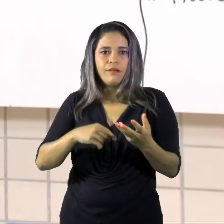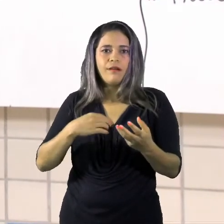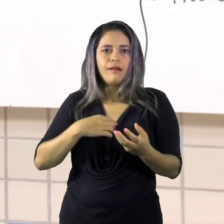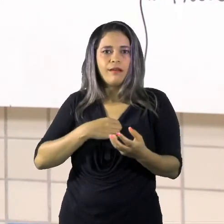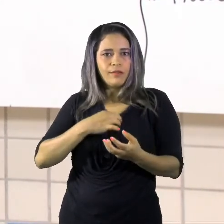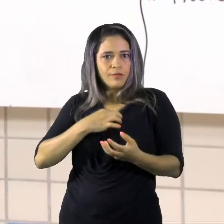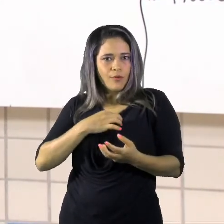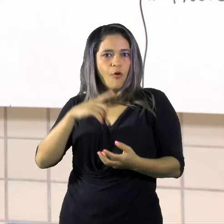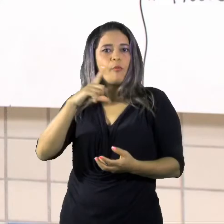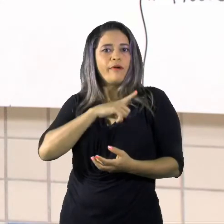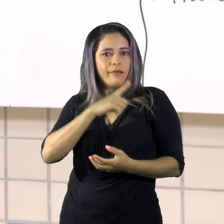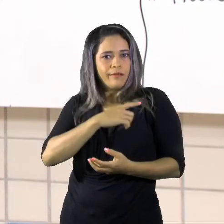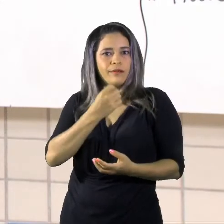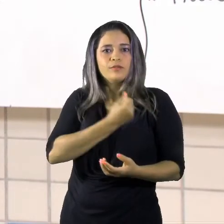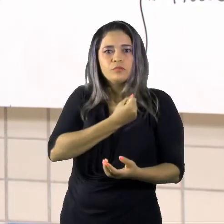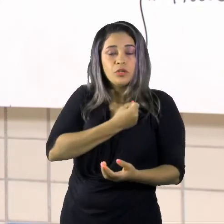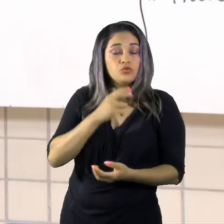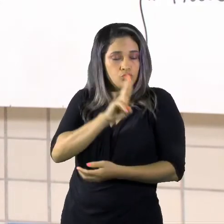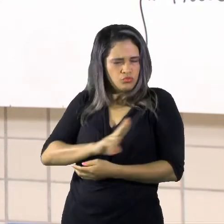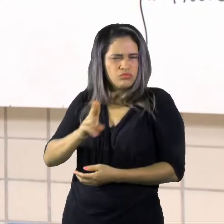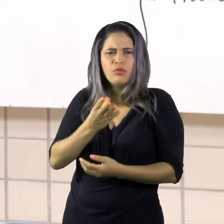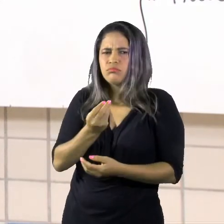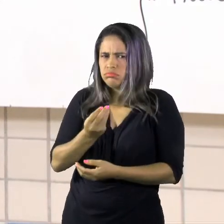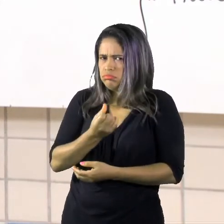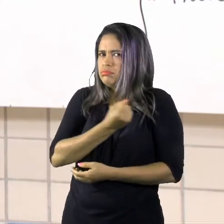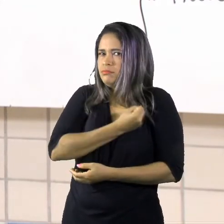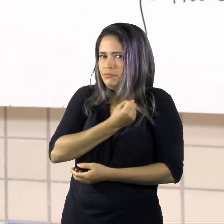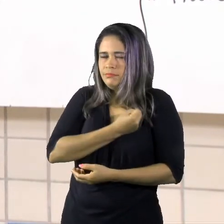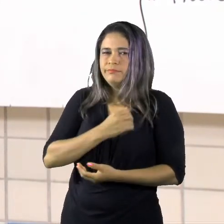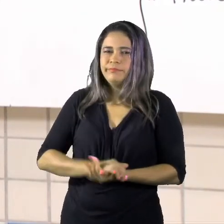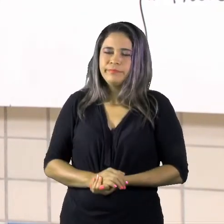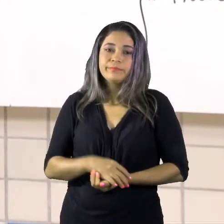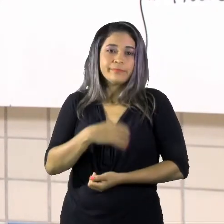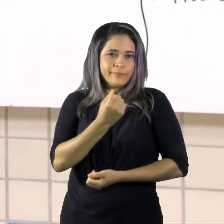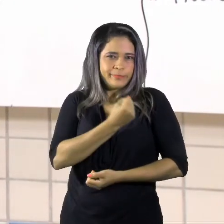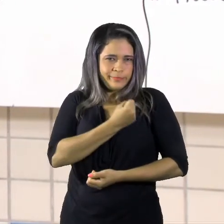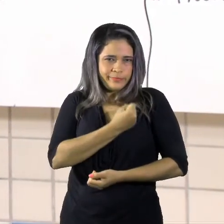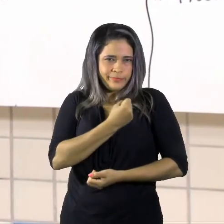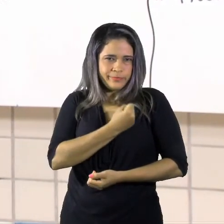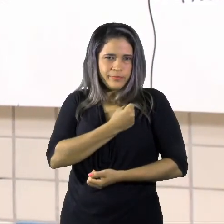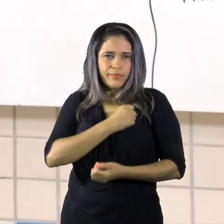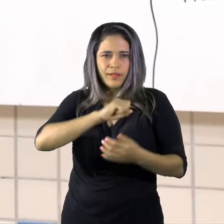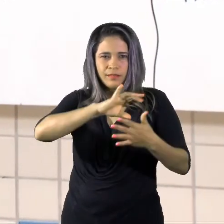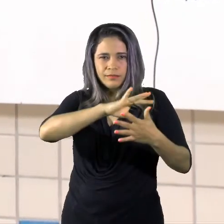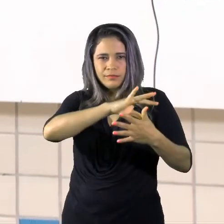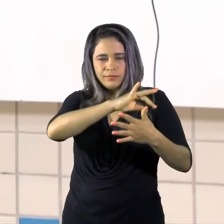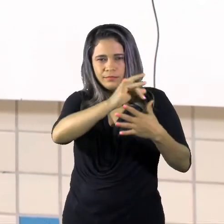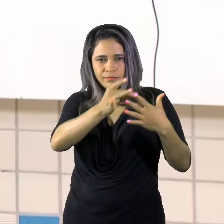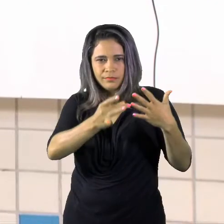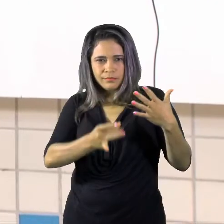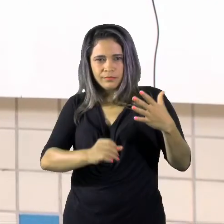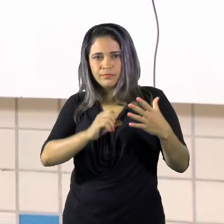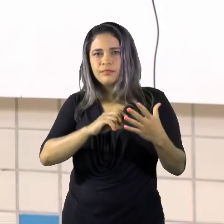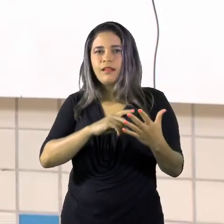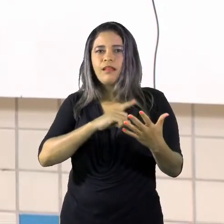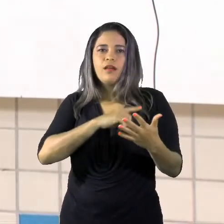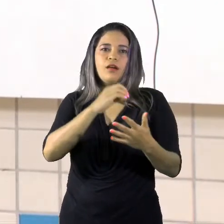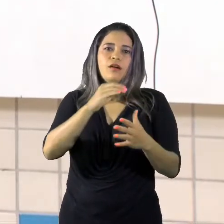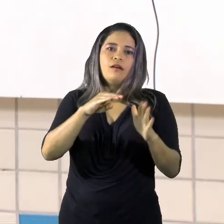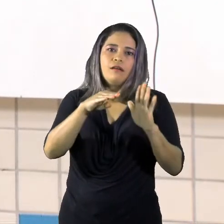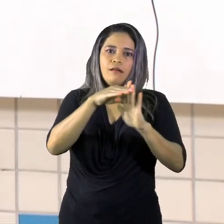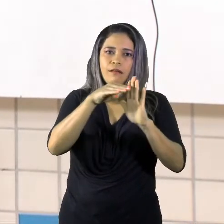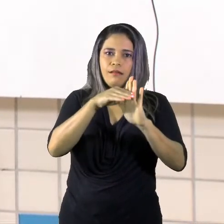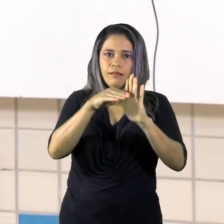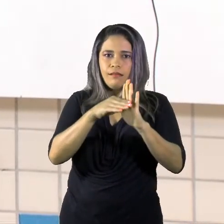nós utilizamos muito o numeral. Os numerais, eles são classificados em ordinais, cardinais,